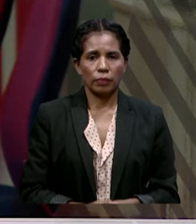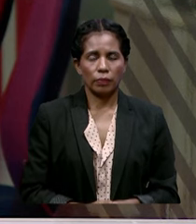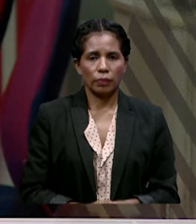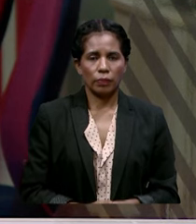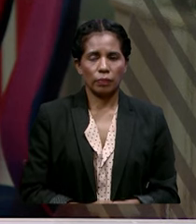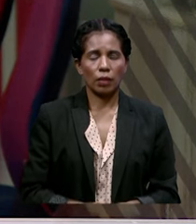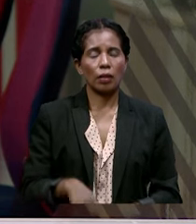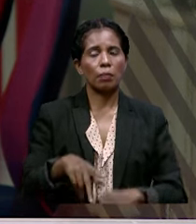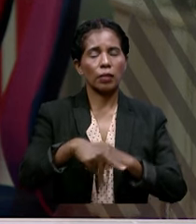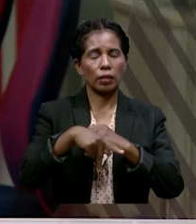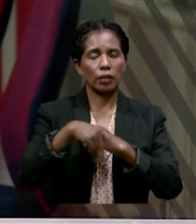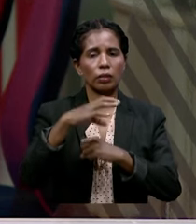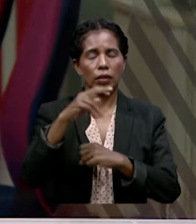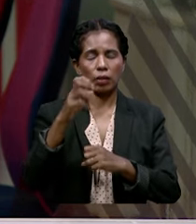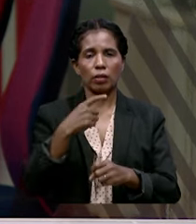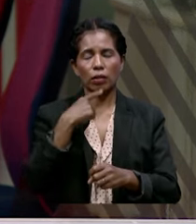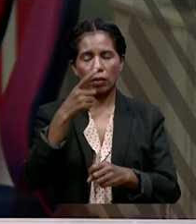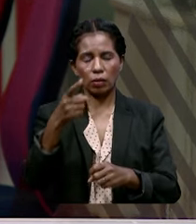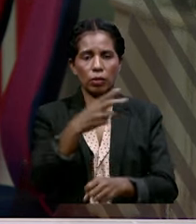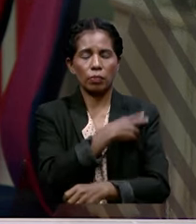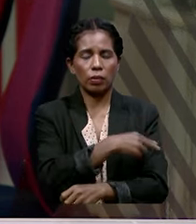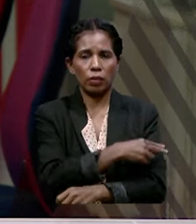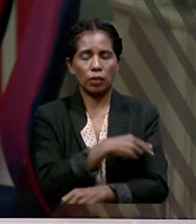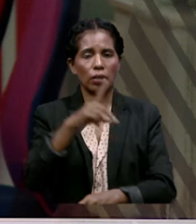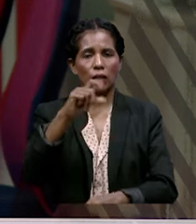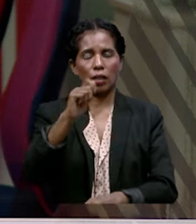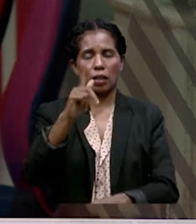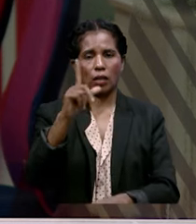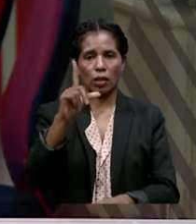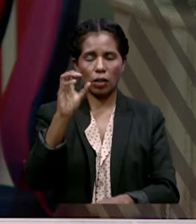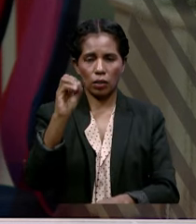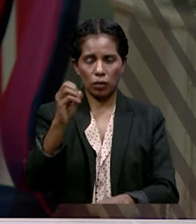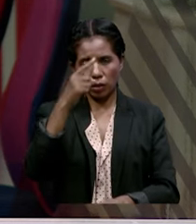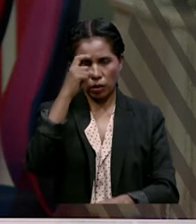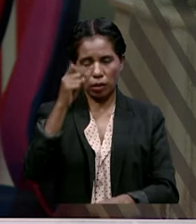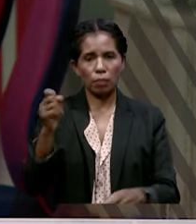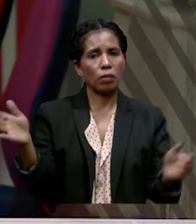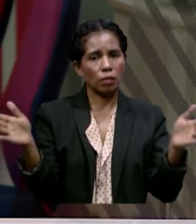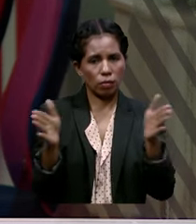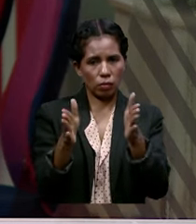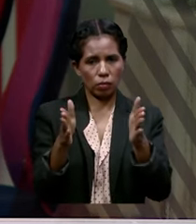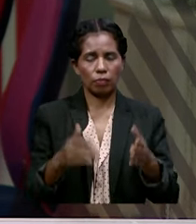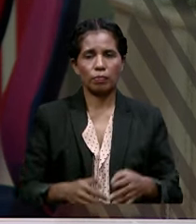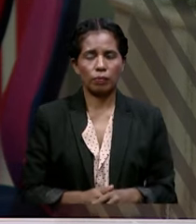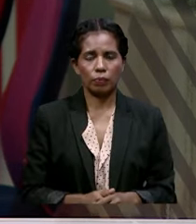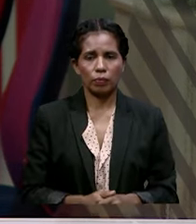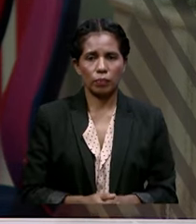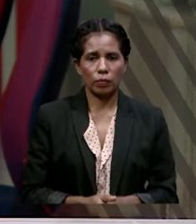Pakar seni te preocupo espaço centro saúde e hala clot tamba clot.